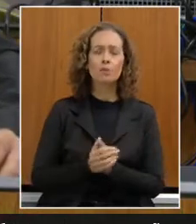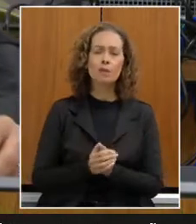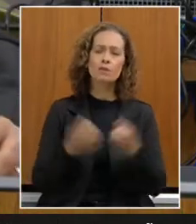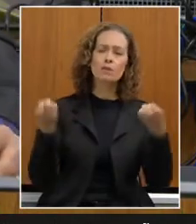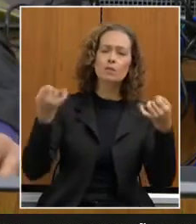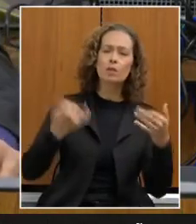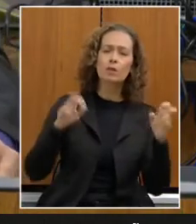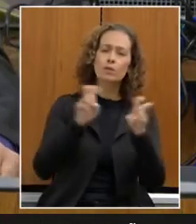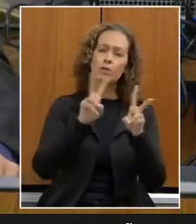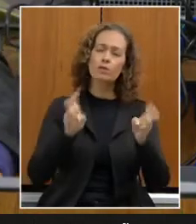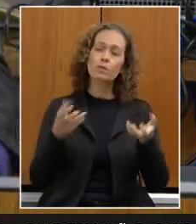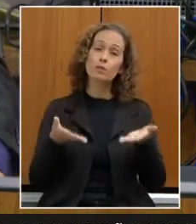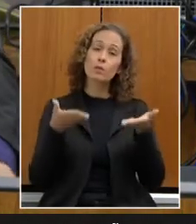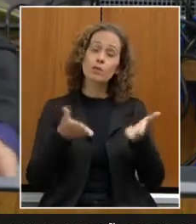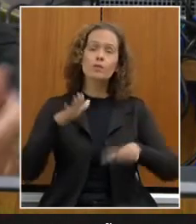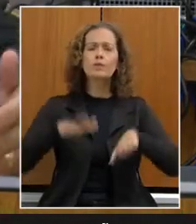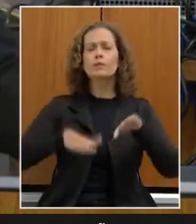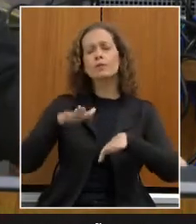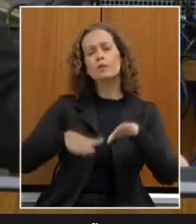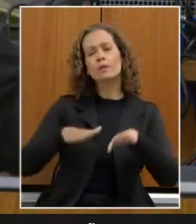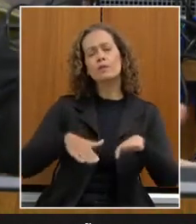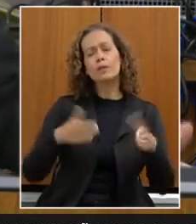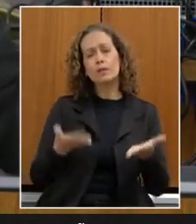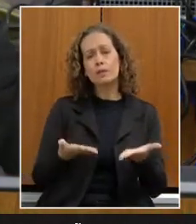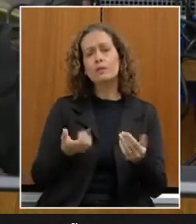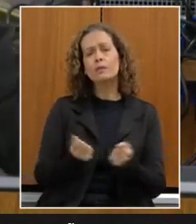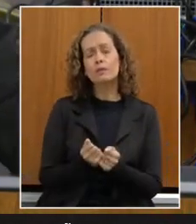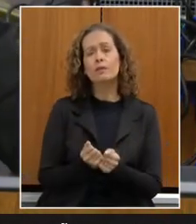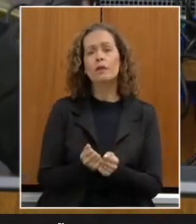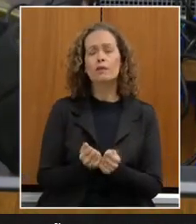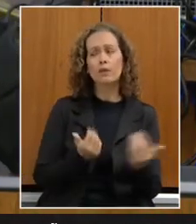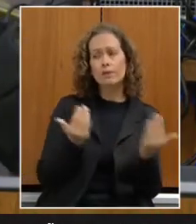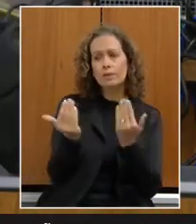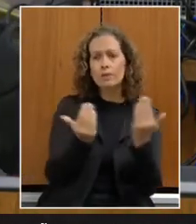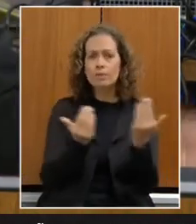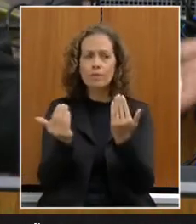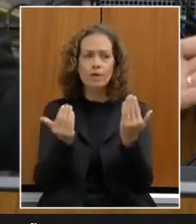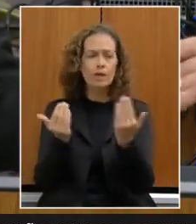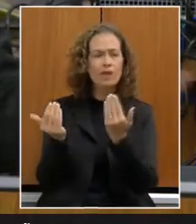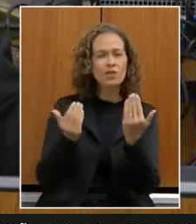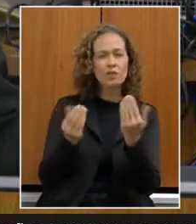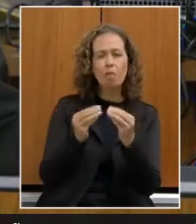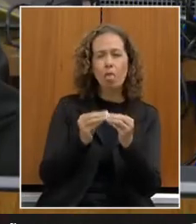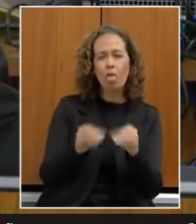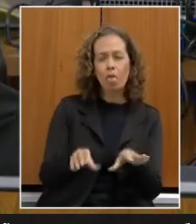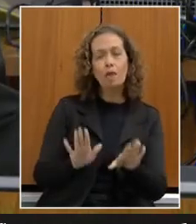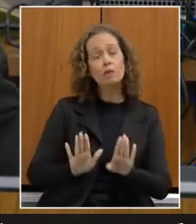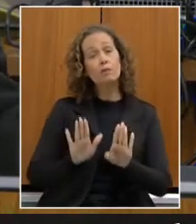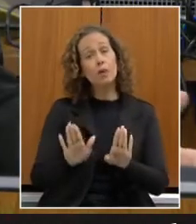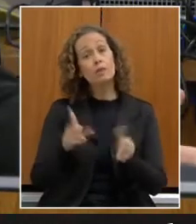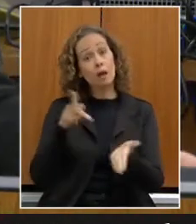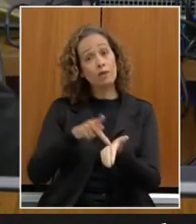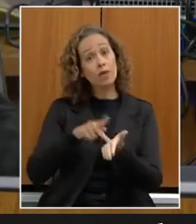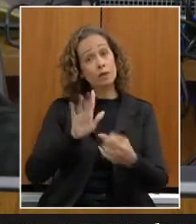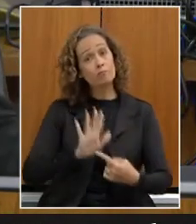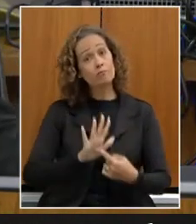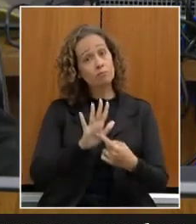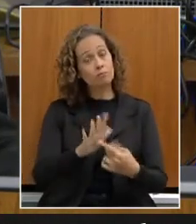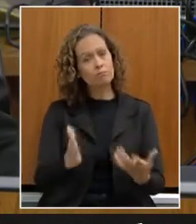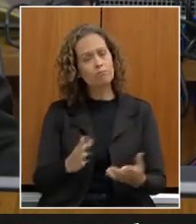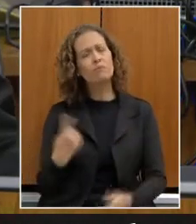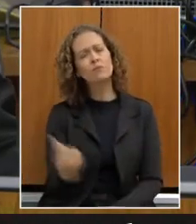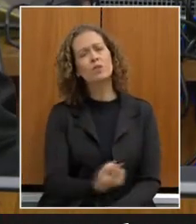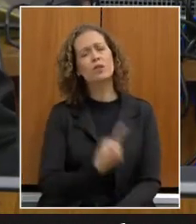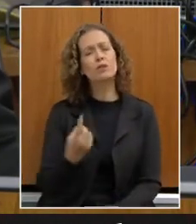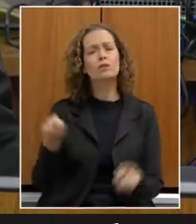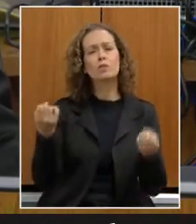assunto que muitas vezes fazem comparativos depreciativos e está aí a verdade e como estamos falando